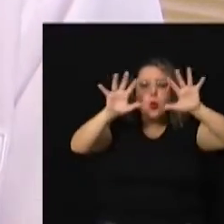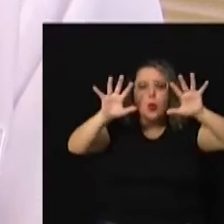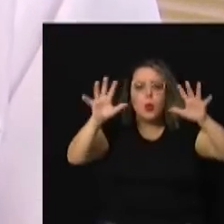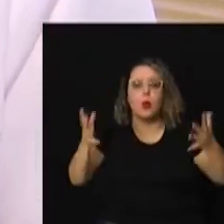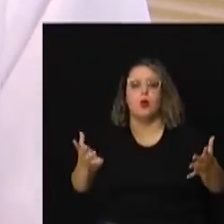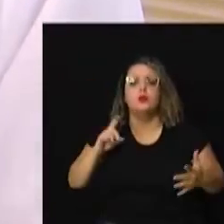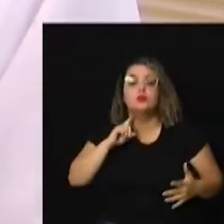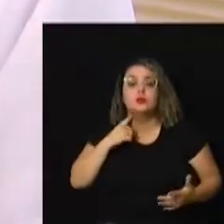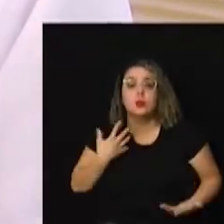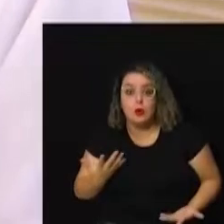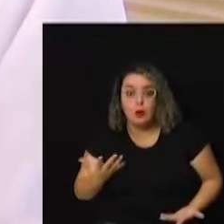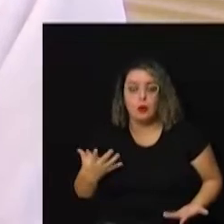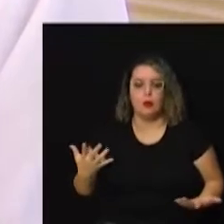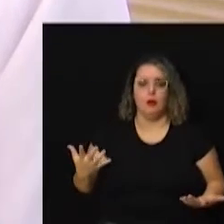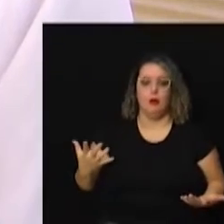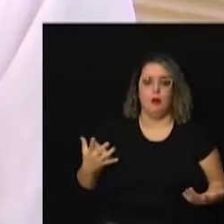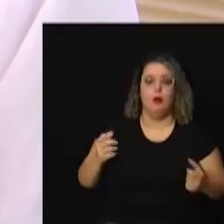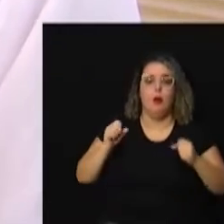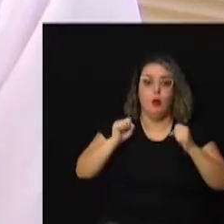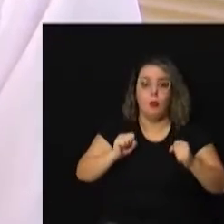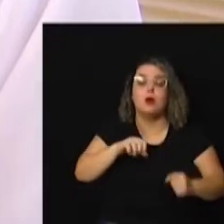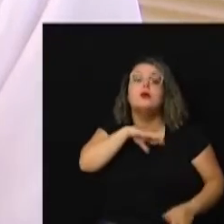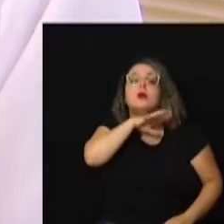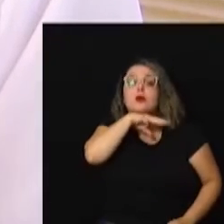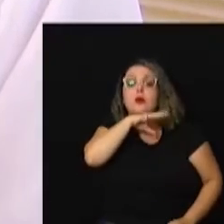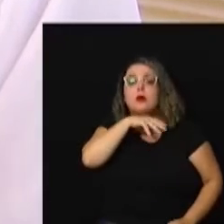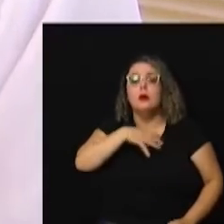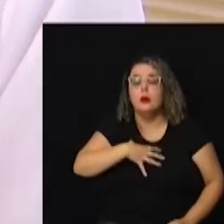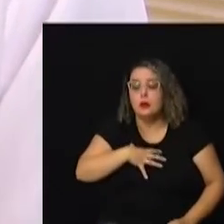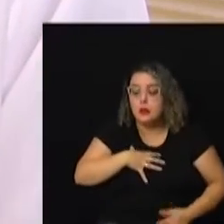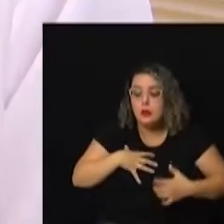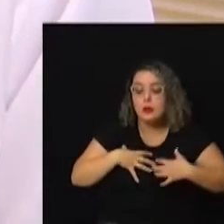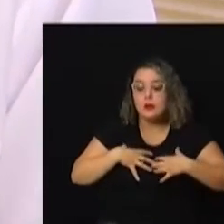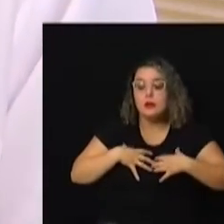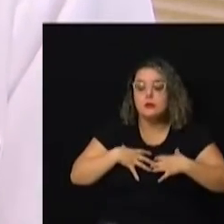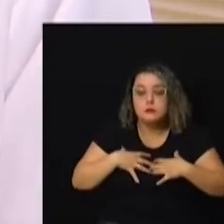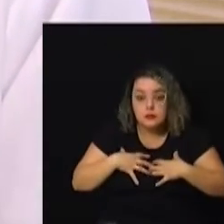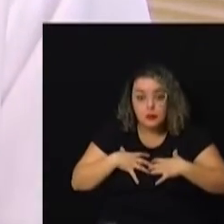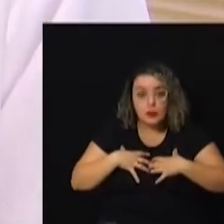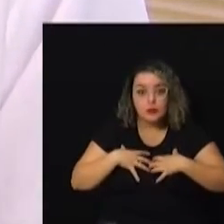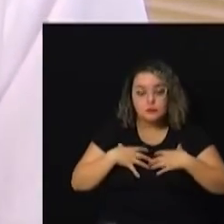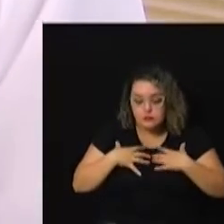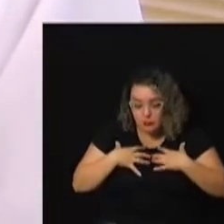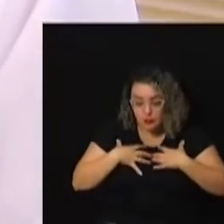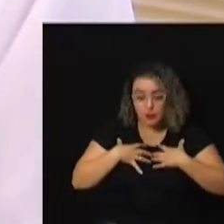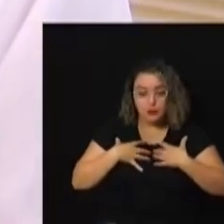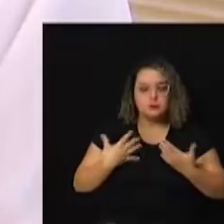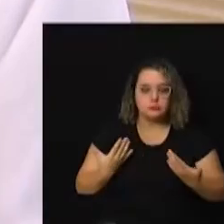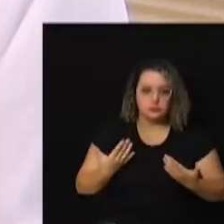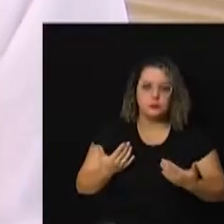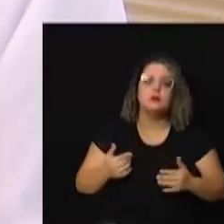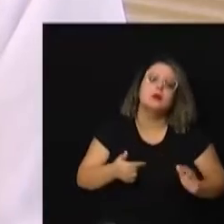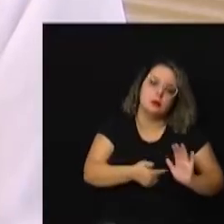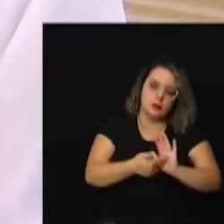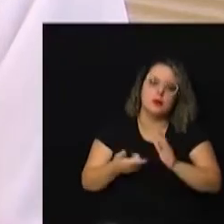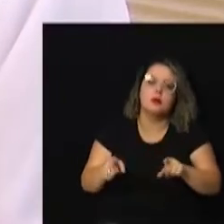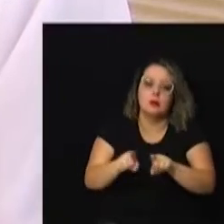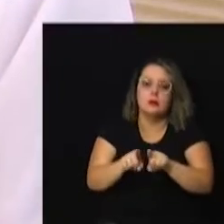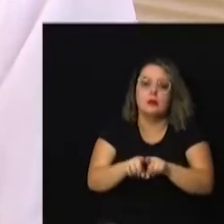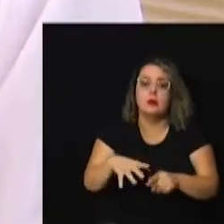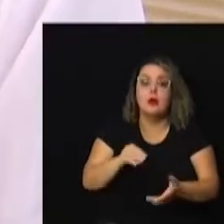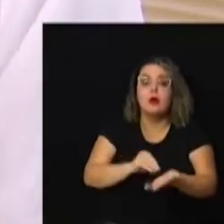acontecendo. Pode ser, por exemplo, colapso de traqueia, uma doença bem séria que, se não tratada, pode até levar à morte